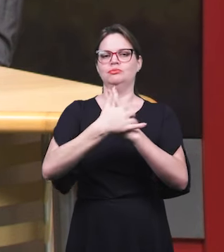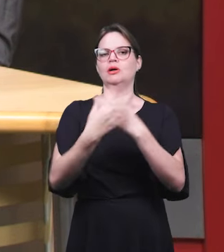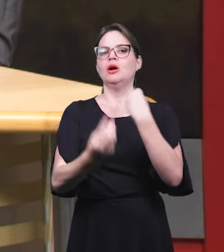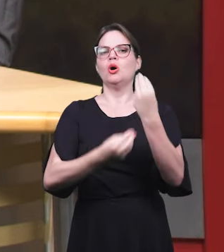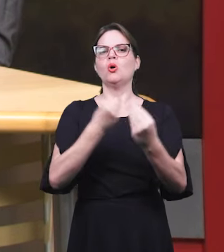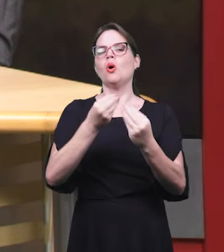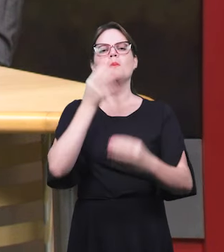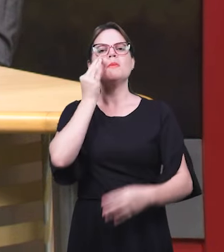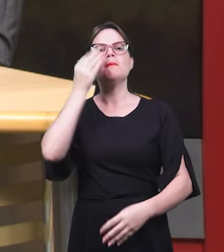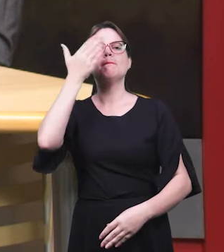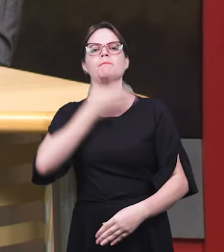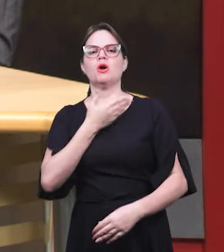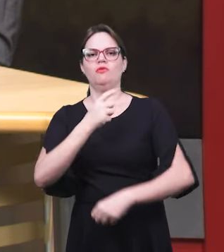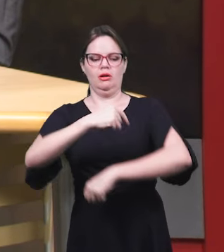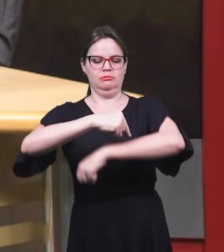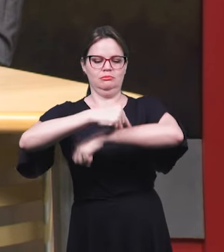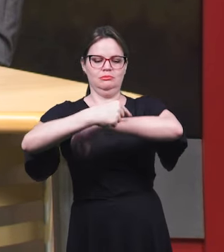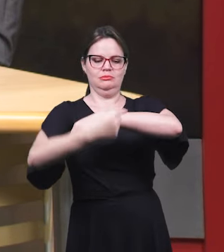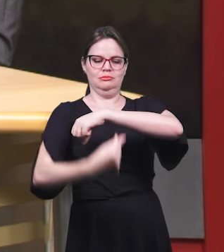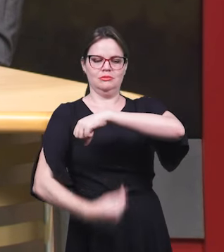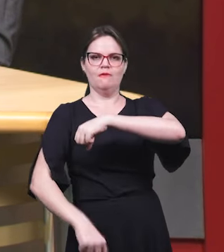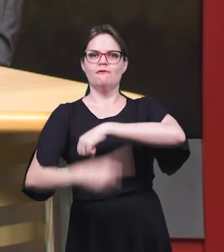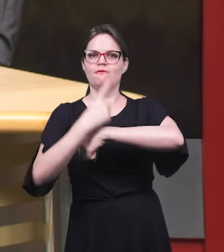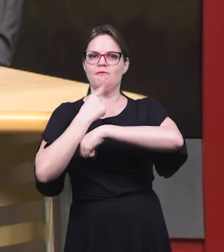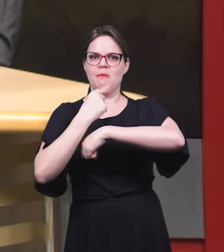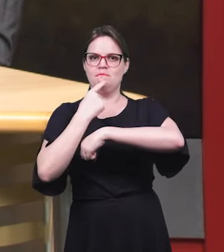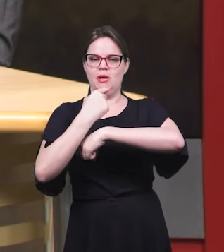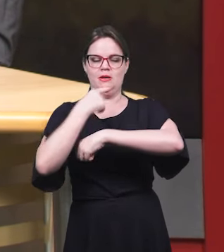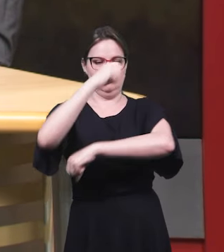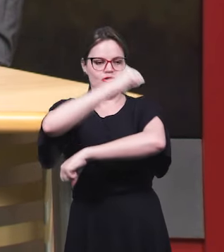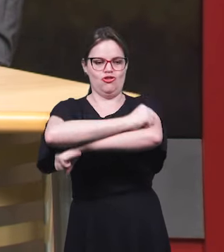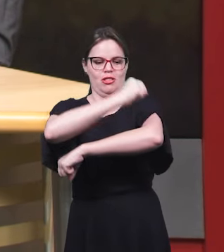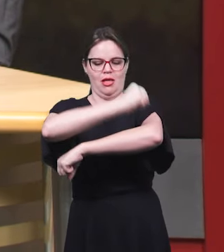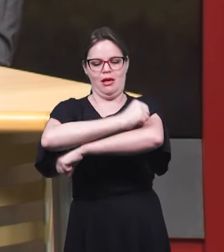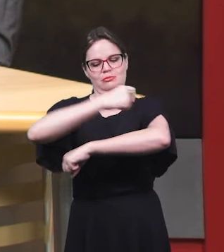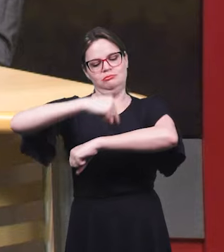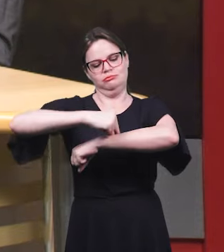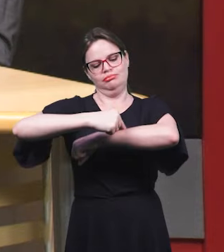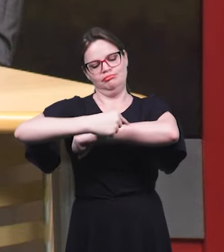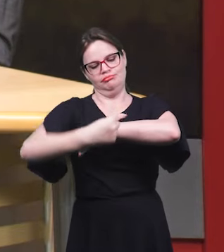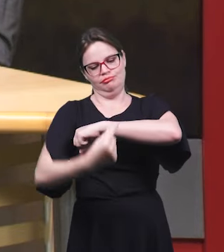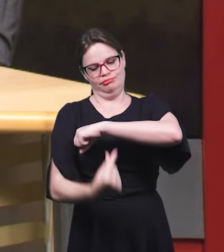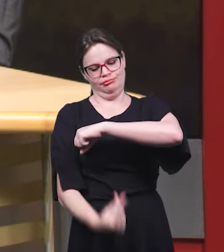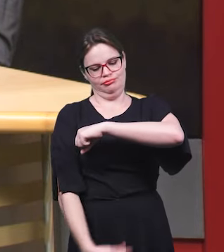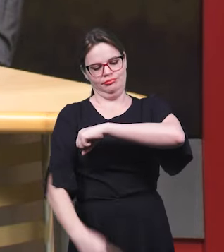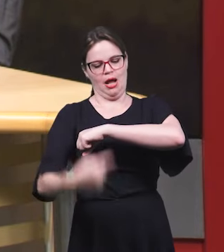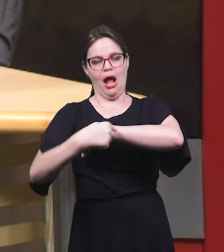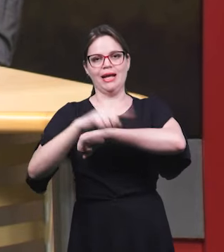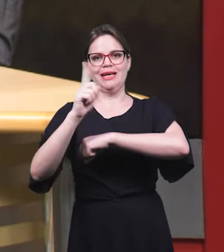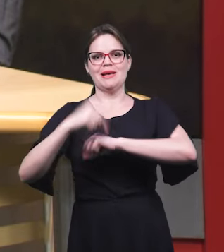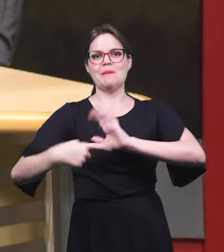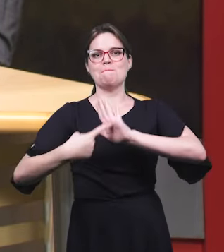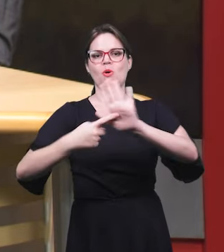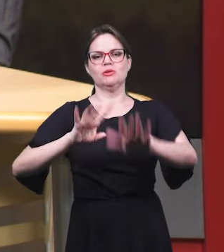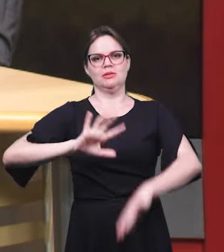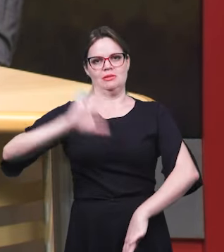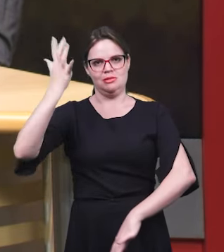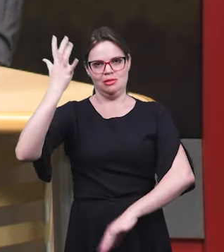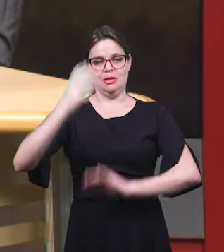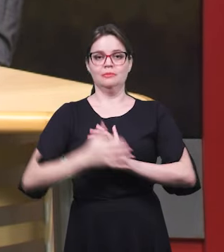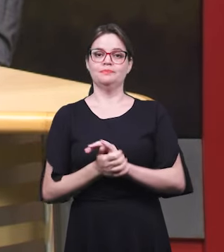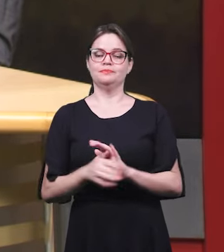preso na janela de sua casa. E interessante que a bênção não foi só para Raabe. Raabe